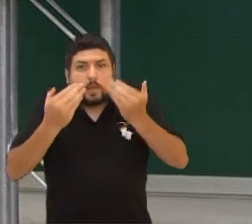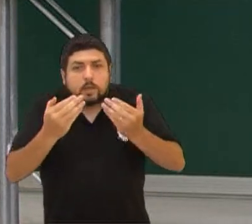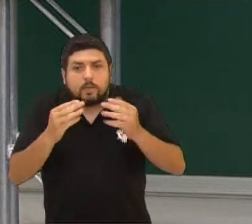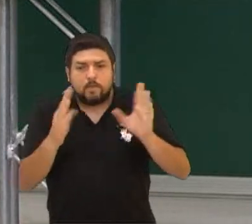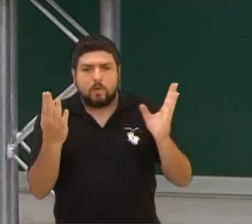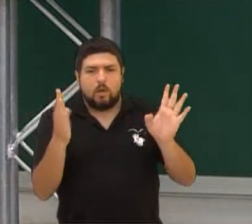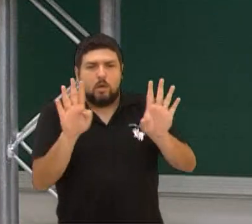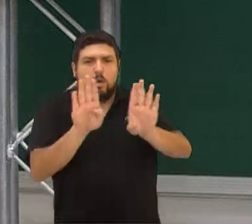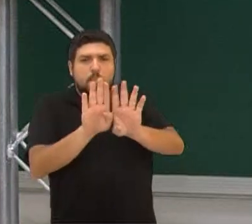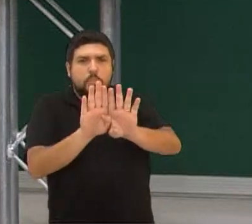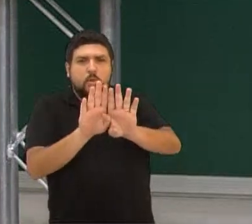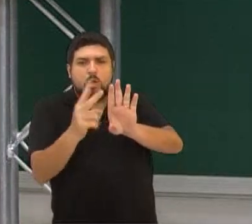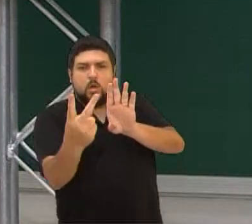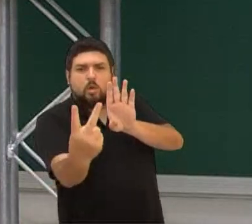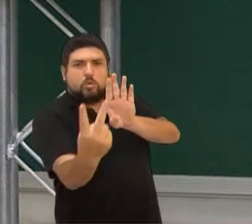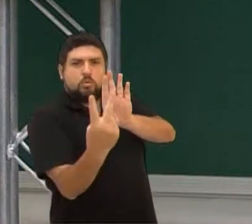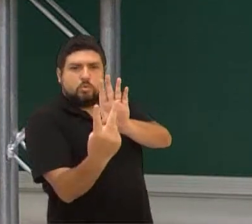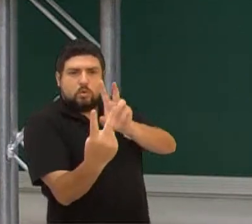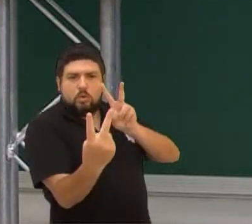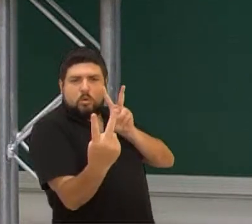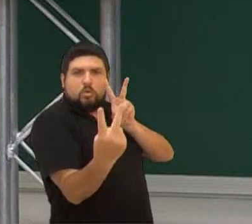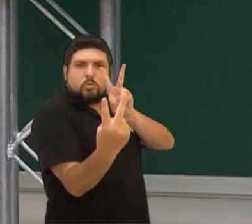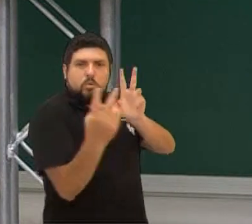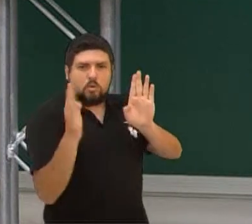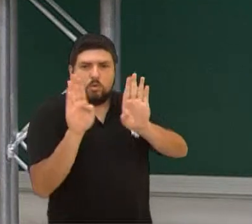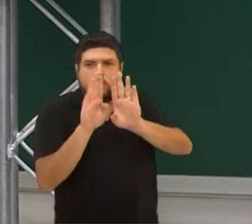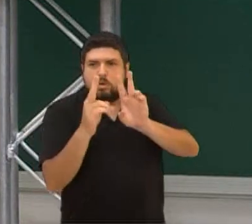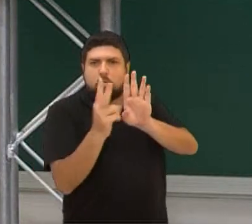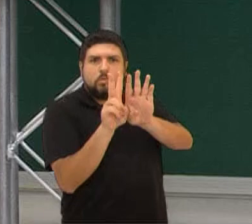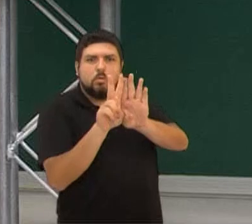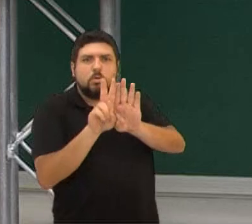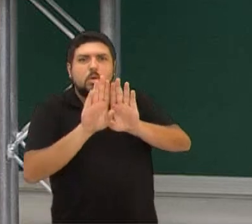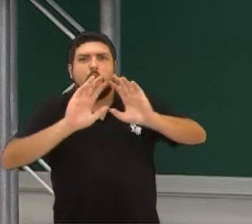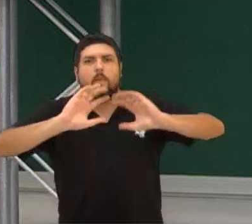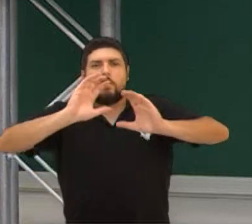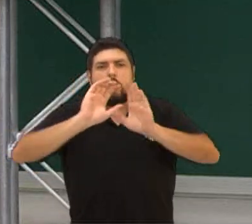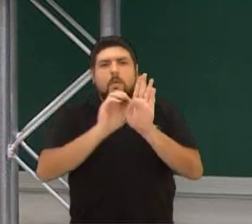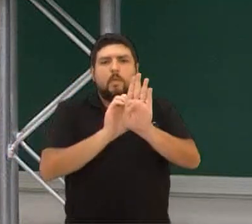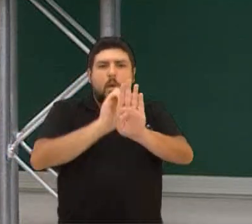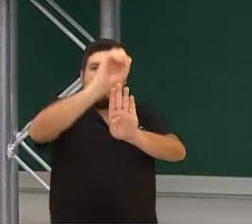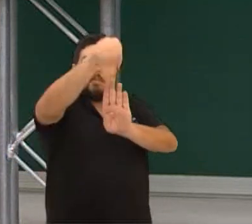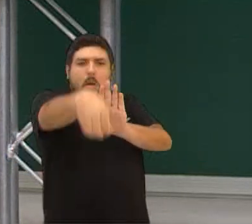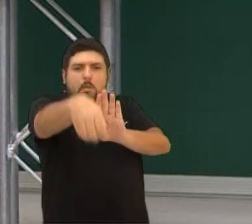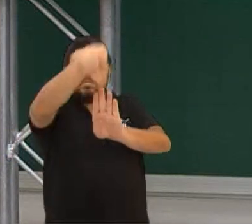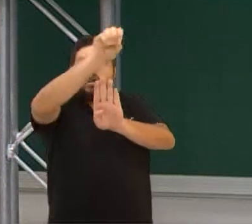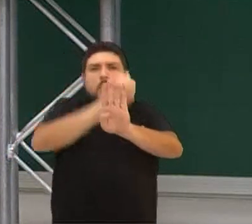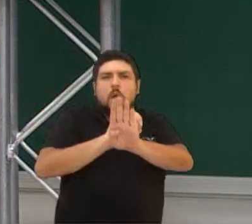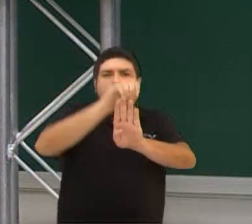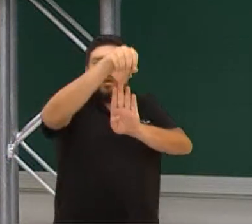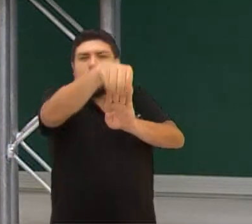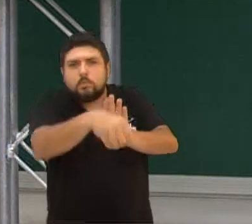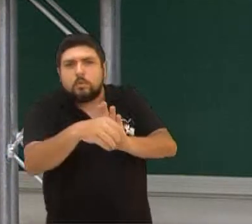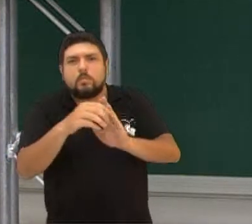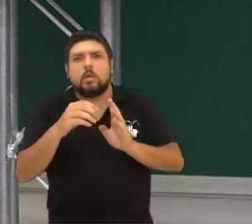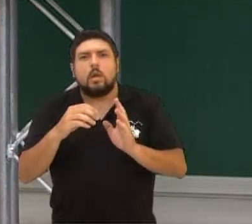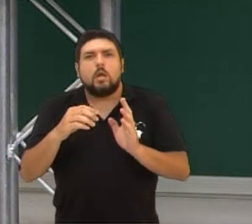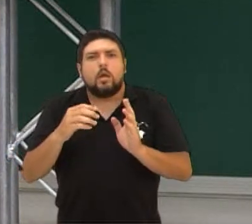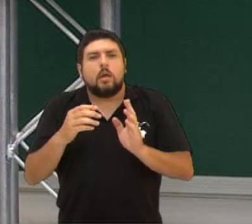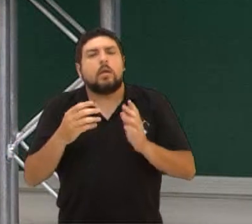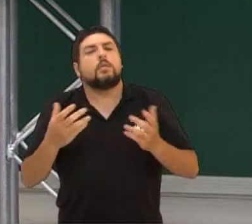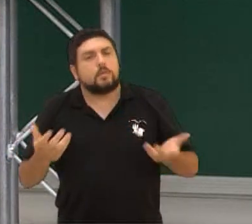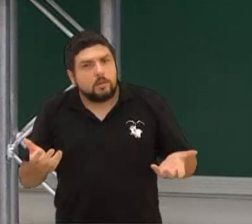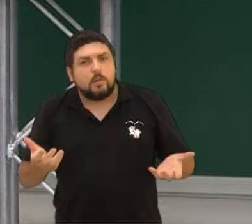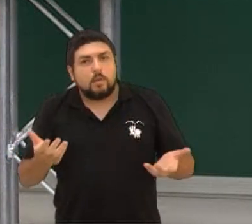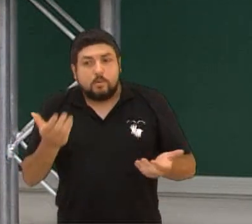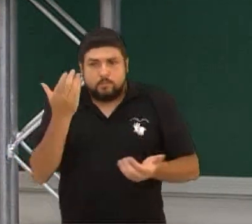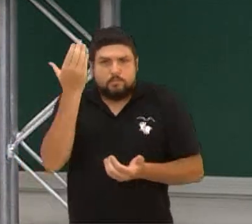da casa, 2 para o lado de fora, e o portão era a rede de vôlei. Então, esse período, né, essa